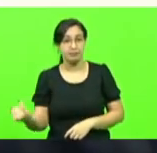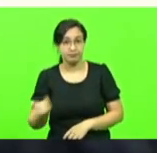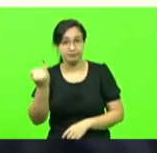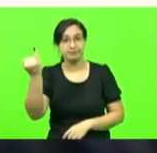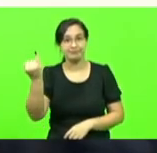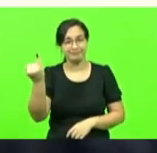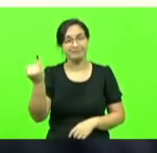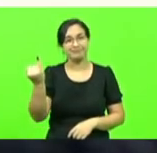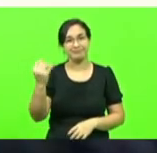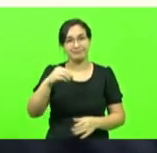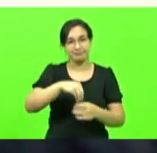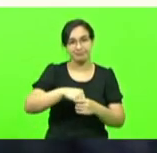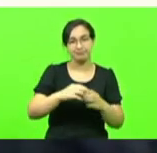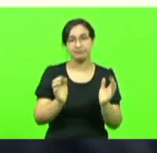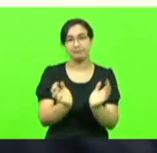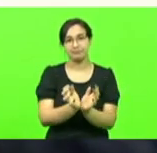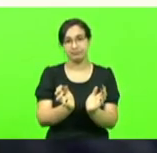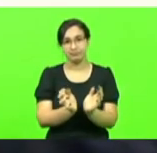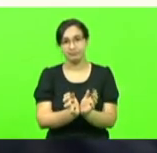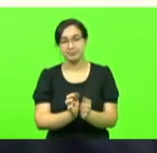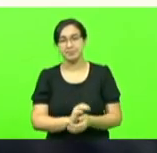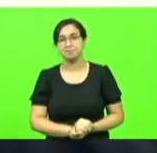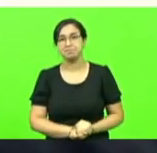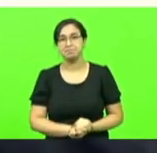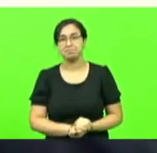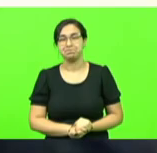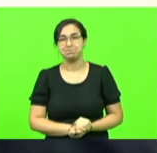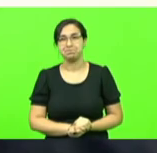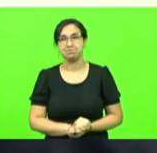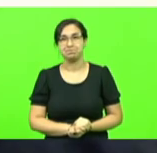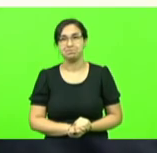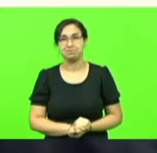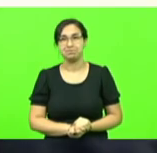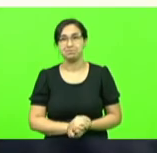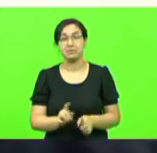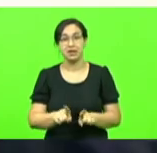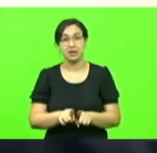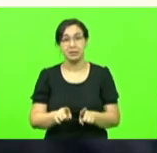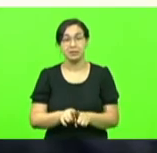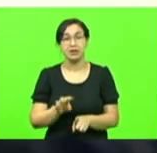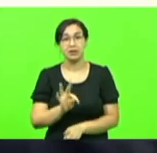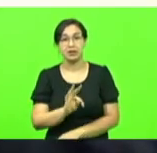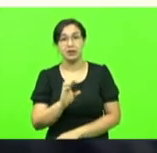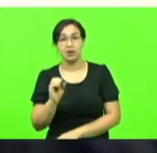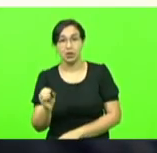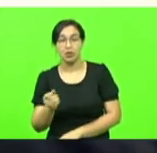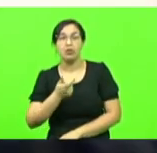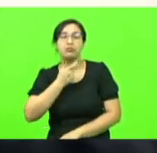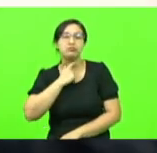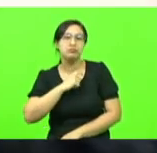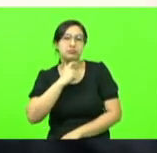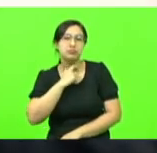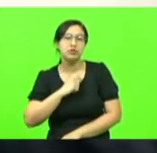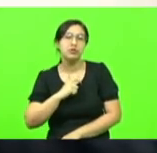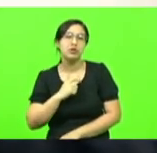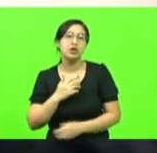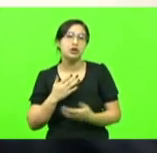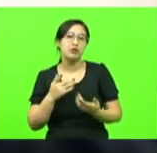nossas APAES. E a de terapia ocupacional e de fonoaudiologia são,